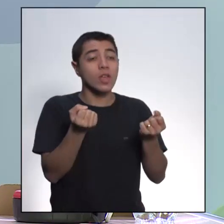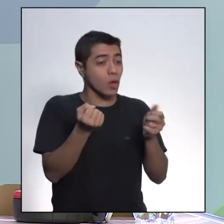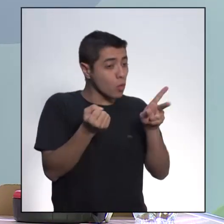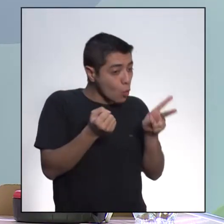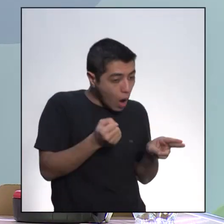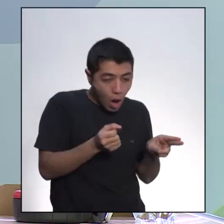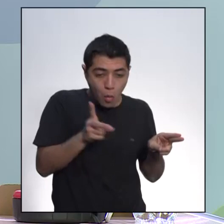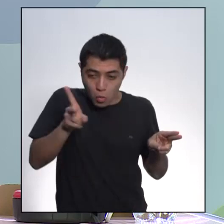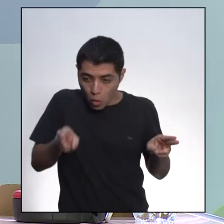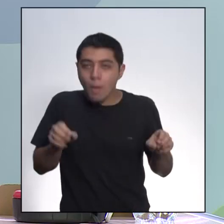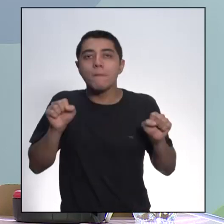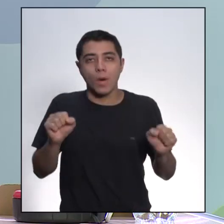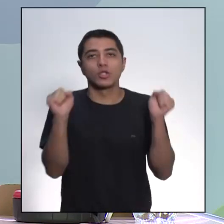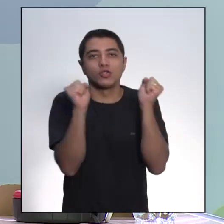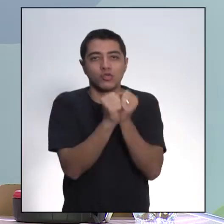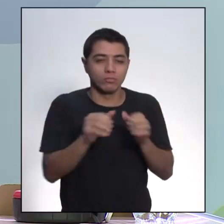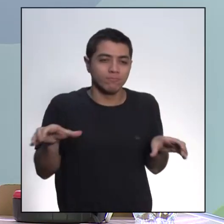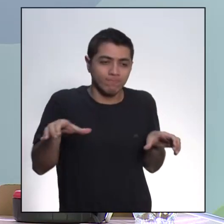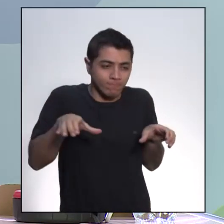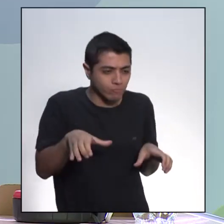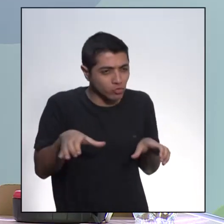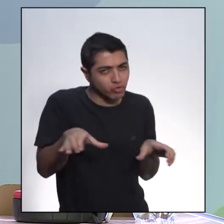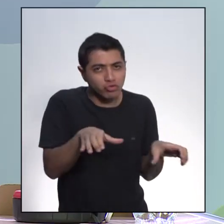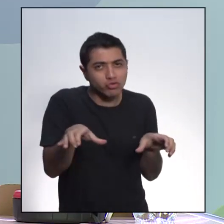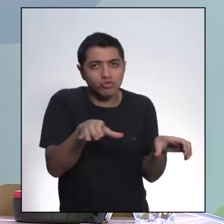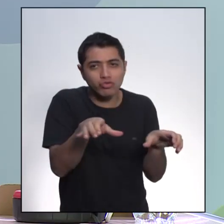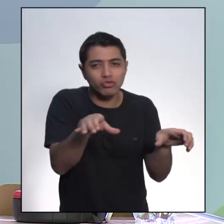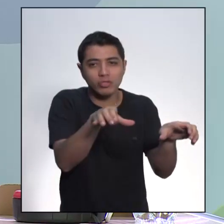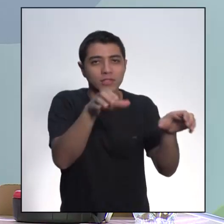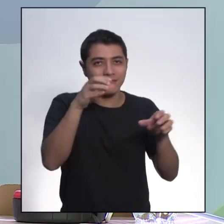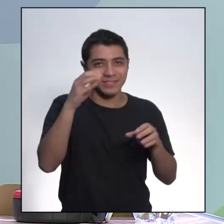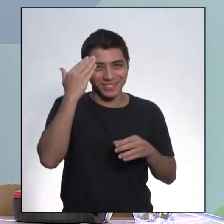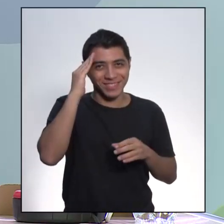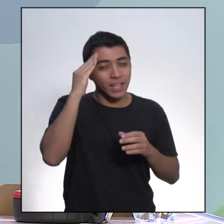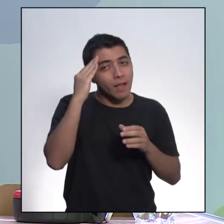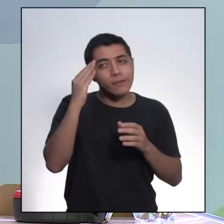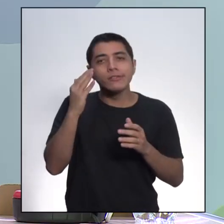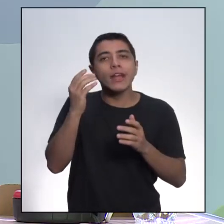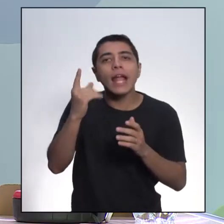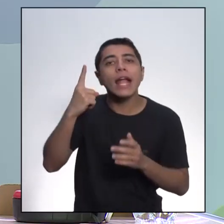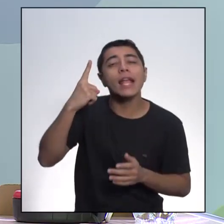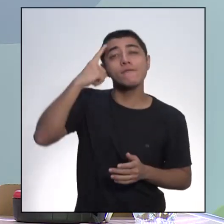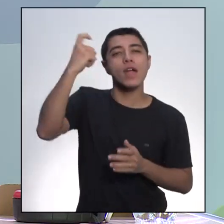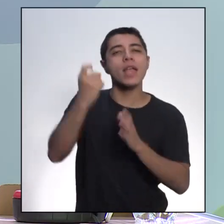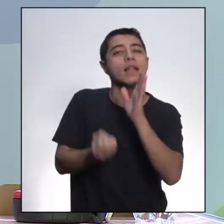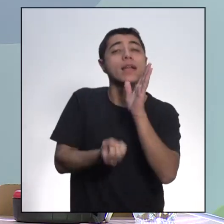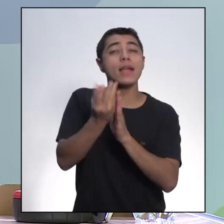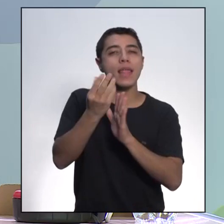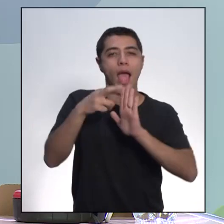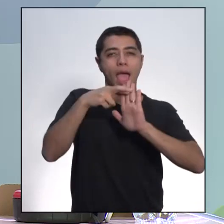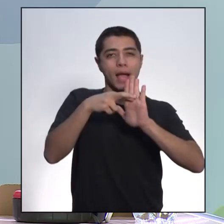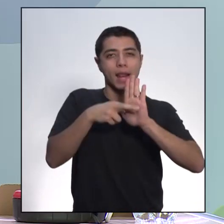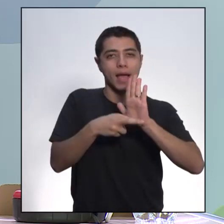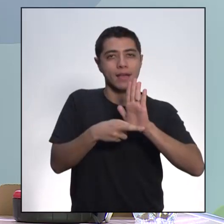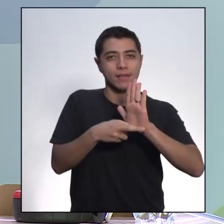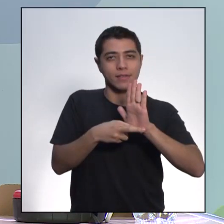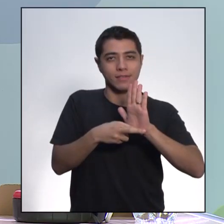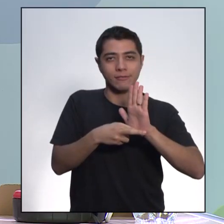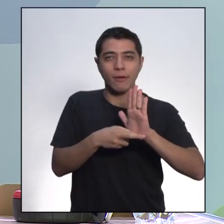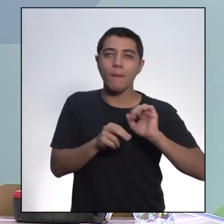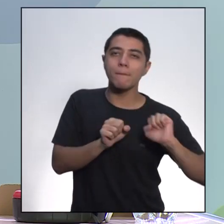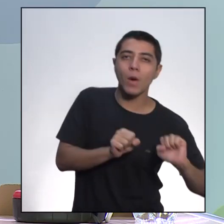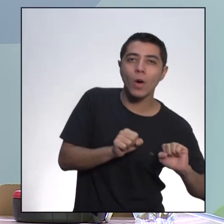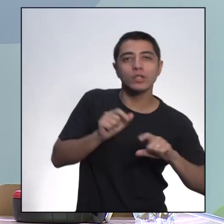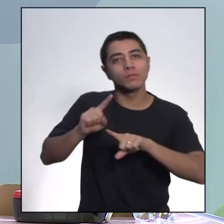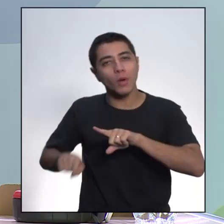é fundamental que a gente coloque ali algumas regras. Mas é exatamente o que a Lili falou, né? O protótipo é uma